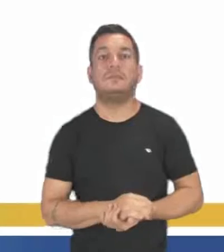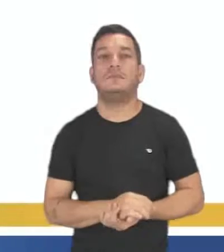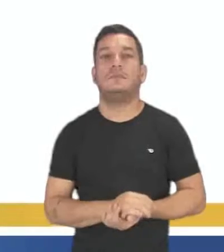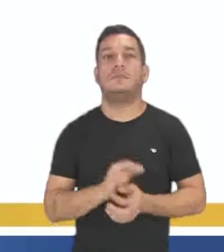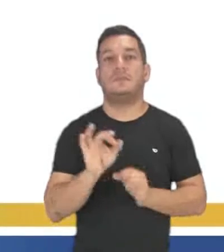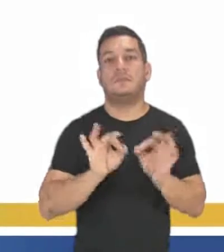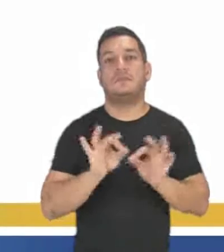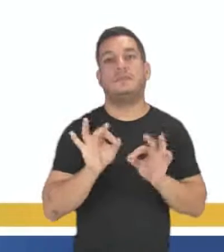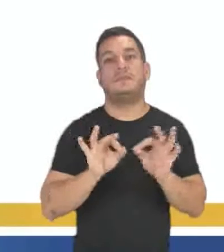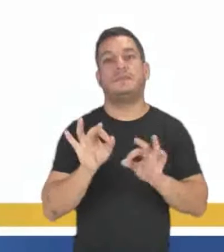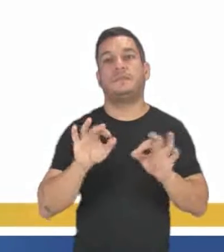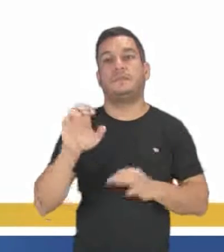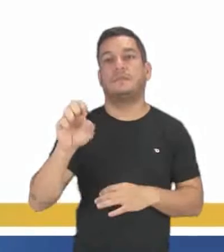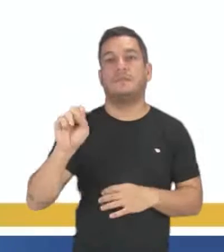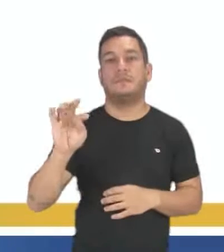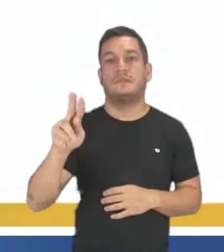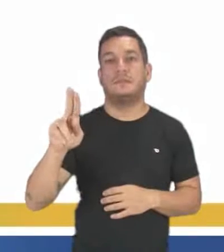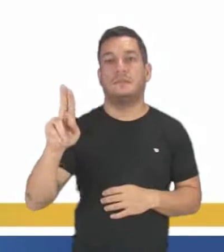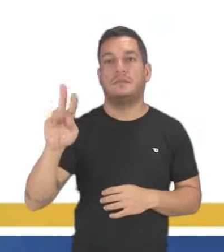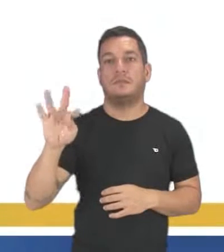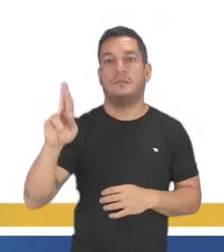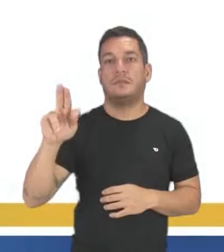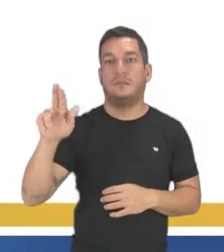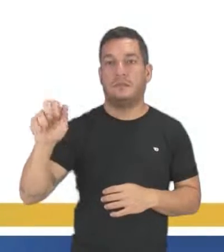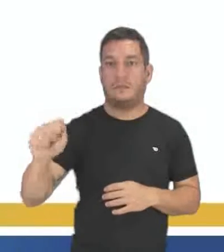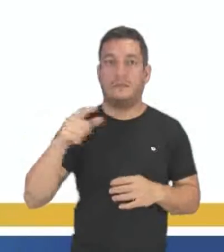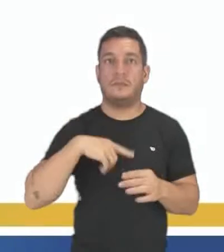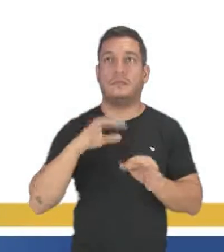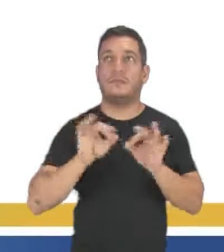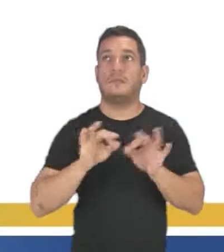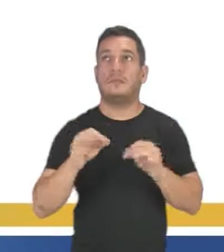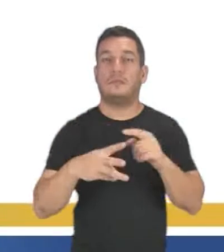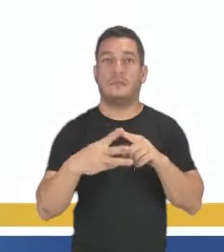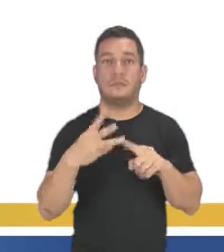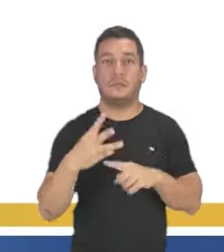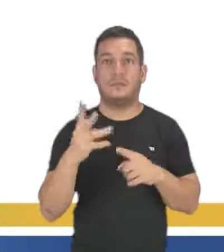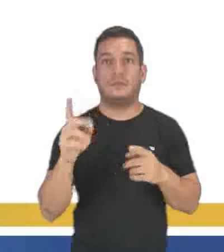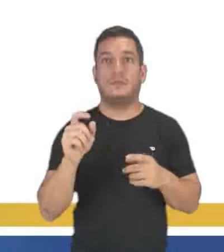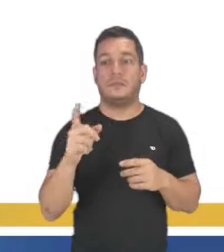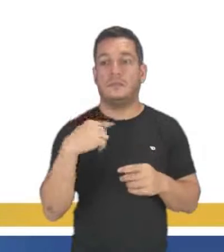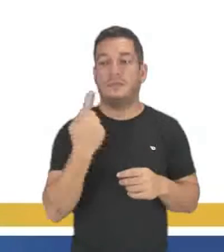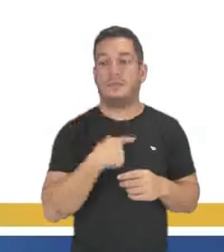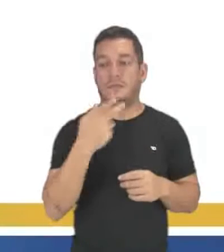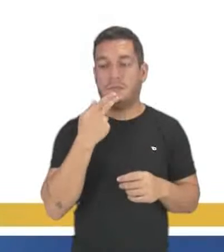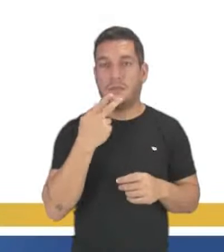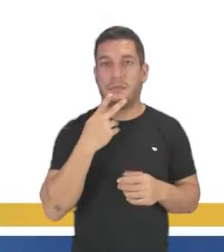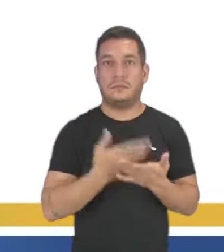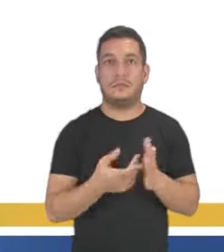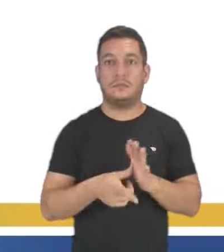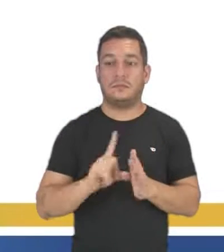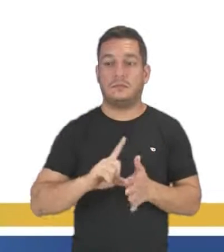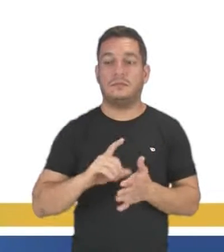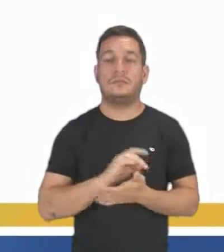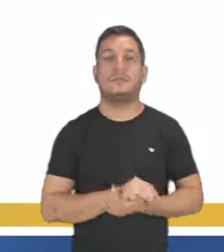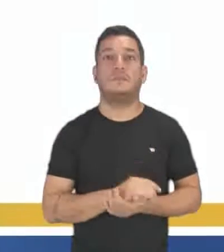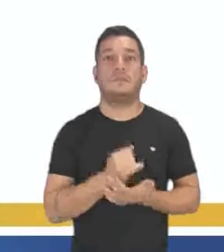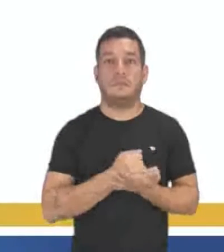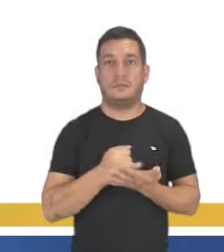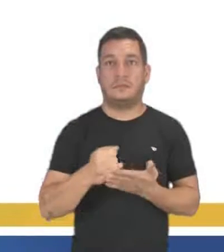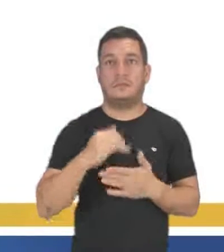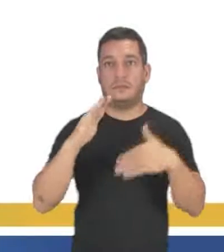anteriormente citado. A ligação entre os fatos do passado e os fatos do presente para que haja uma linha contínua de